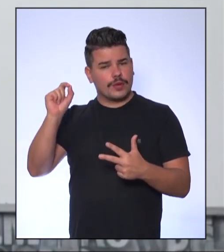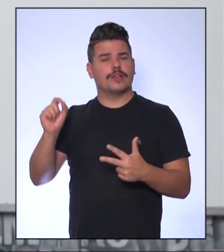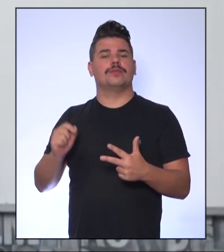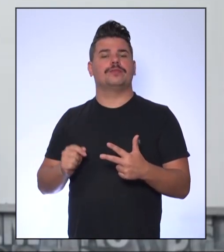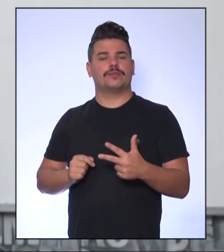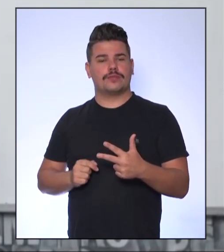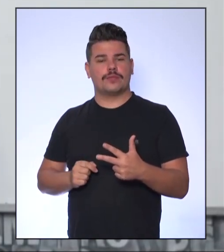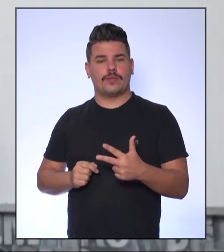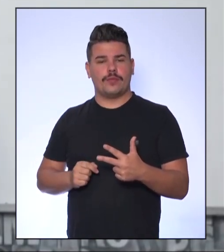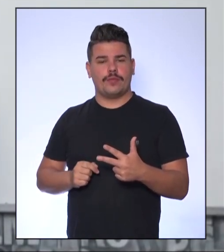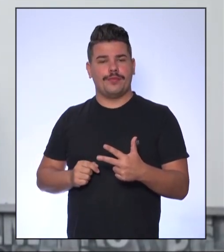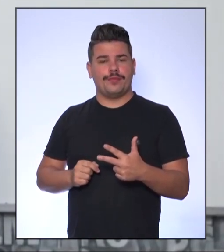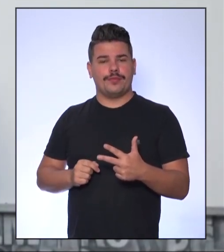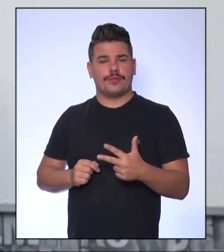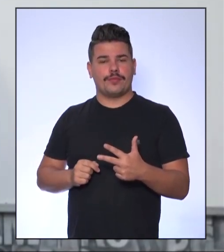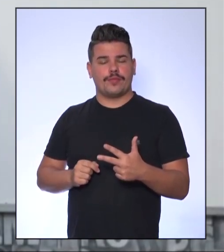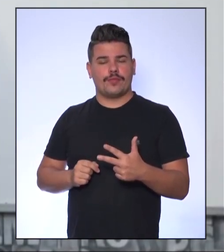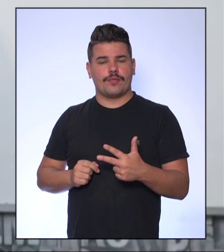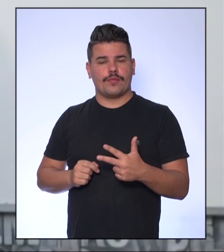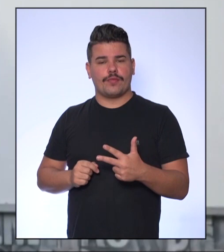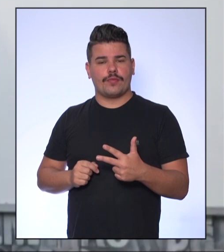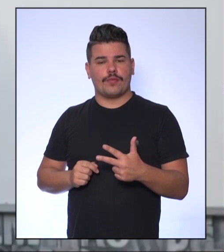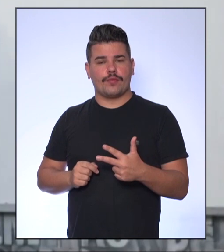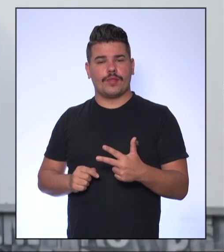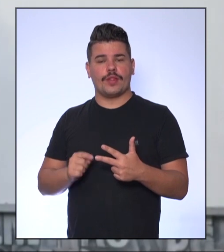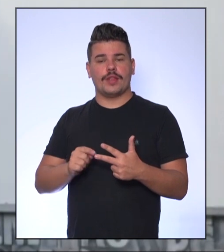Dos estudos